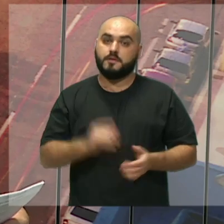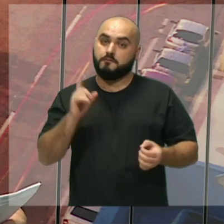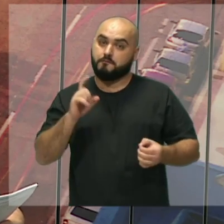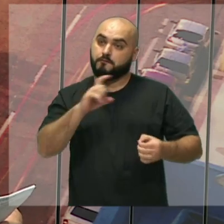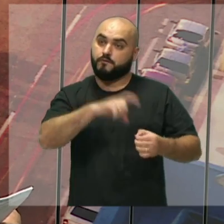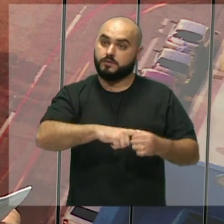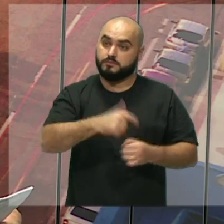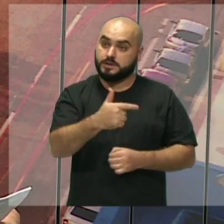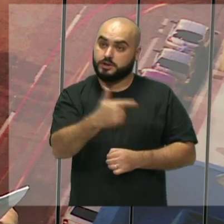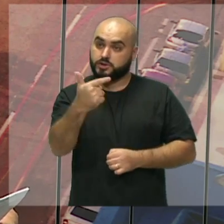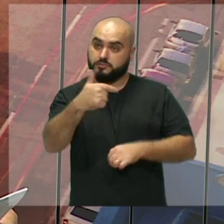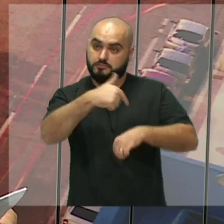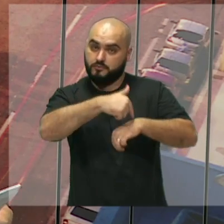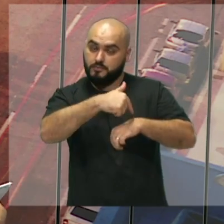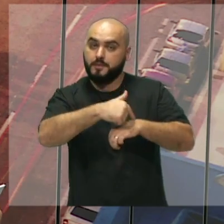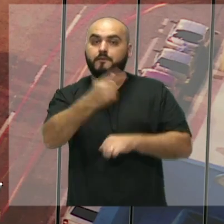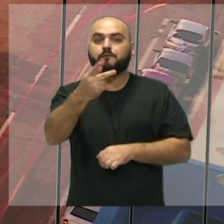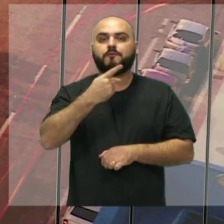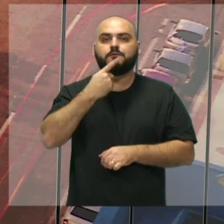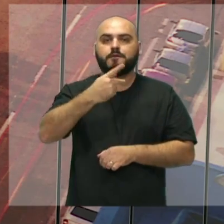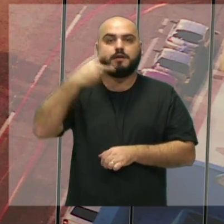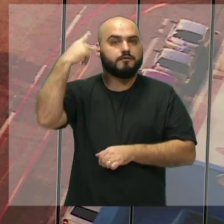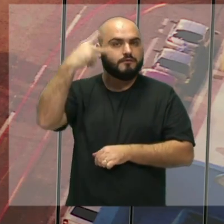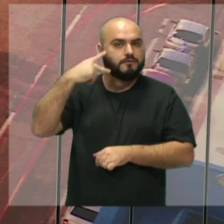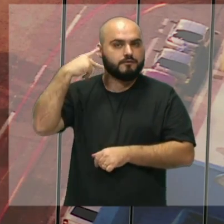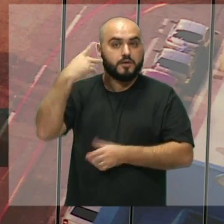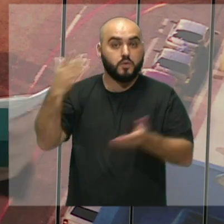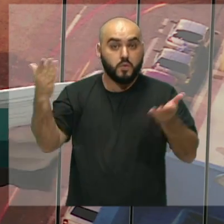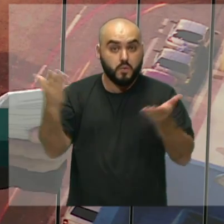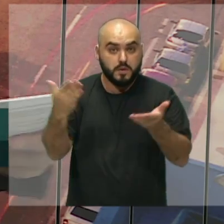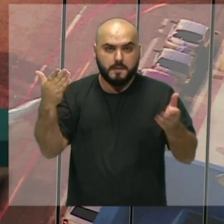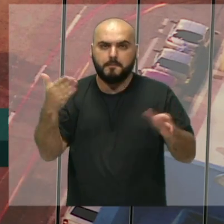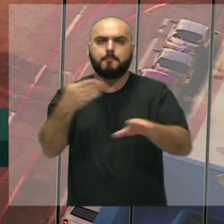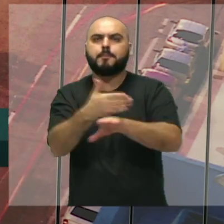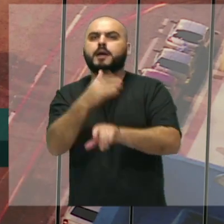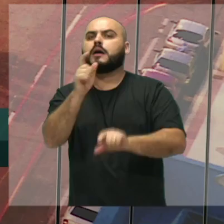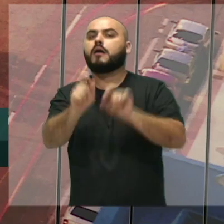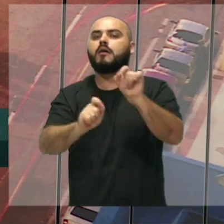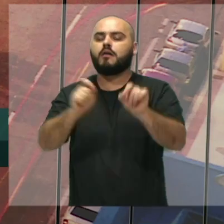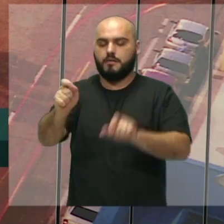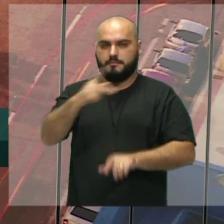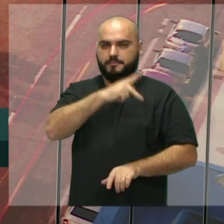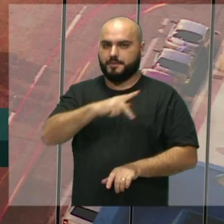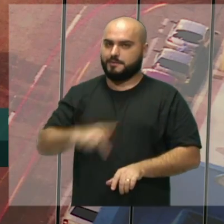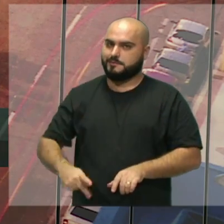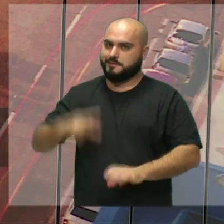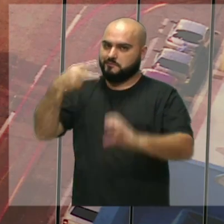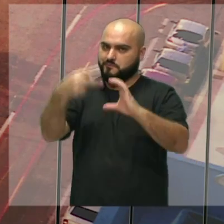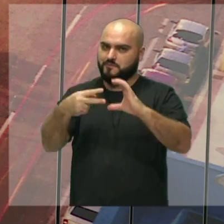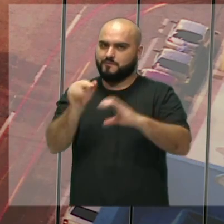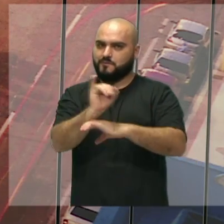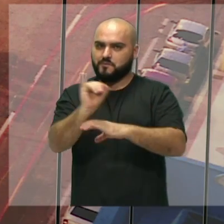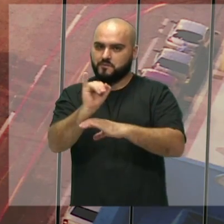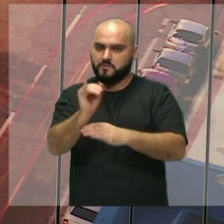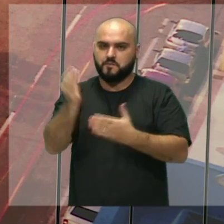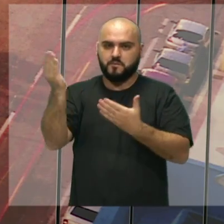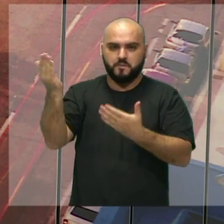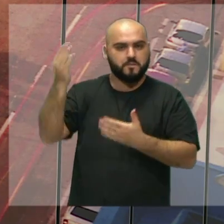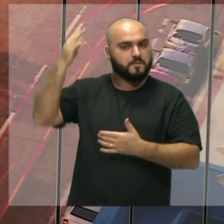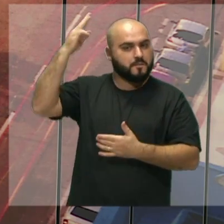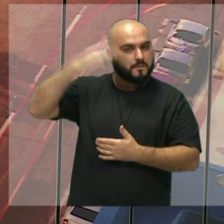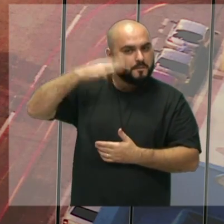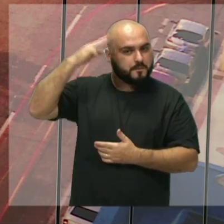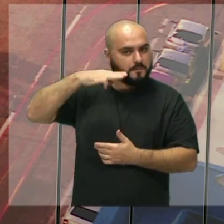Voltamos com o segundo bloco do Fala Vereador. Hoje participa conosco o presidente da Câmara de Vereadores de Itajaí, vereador Marcelo Werner,